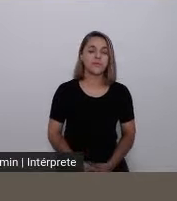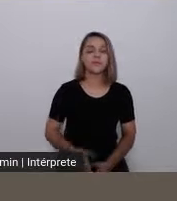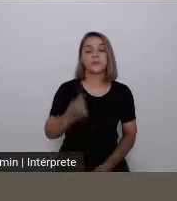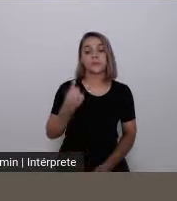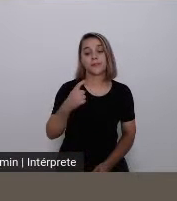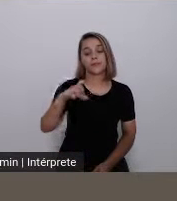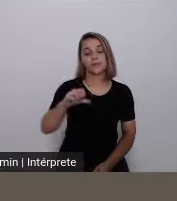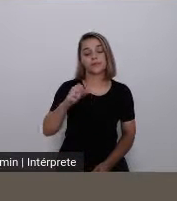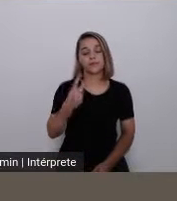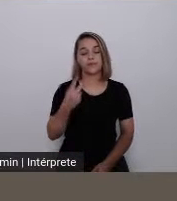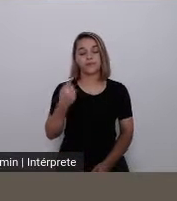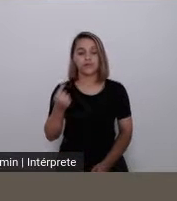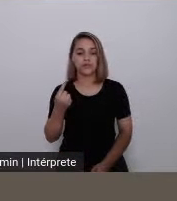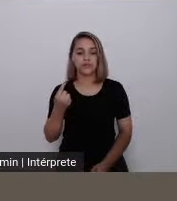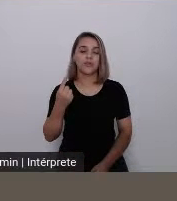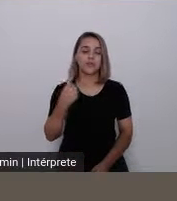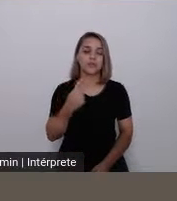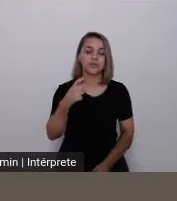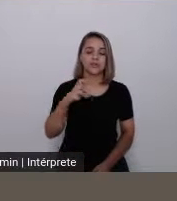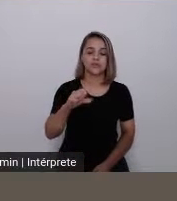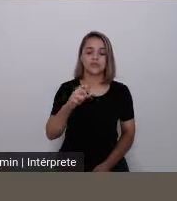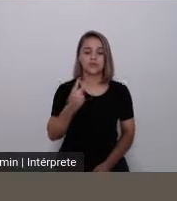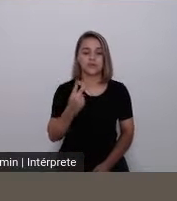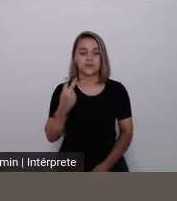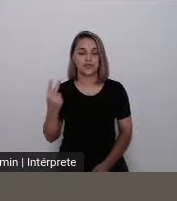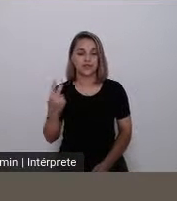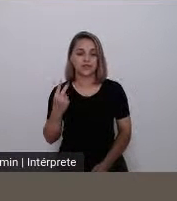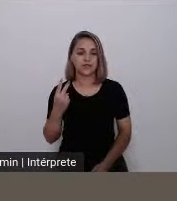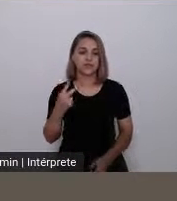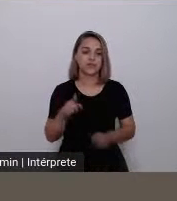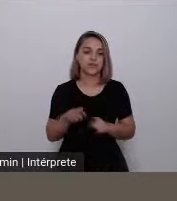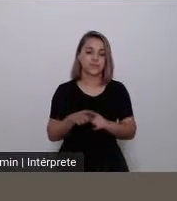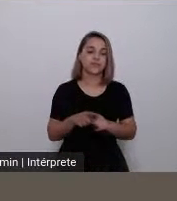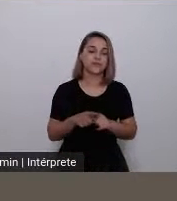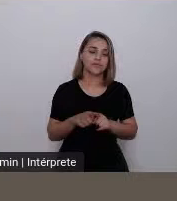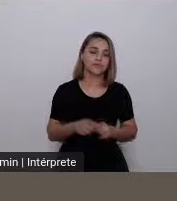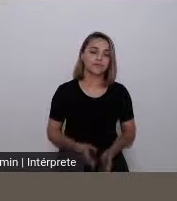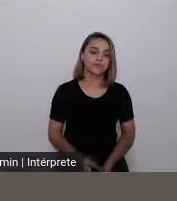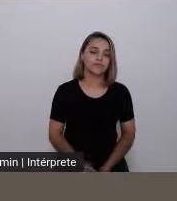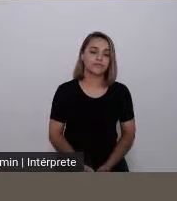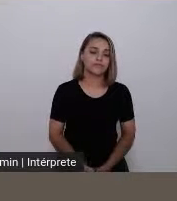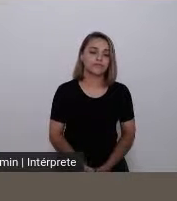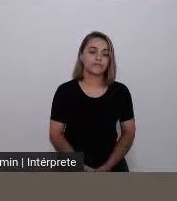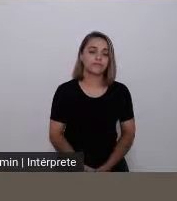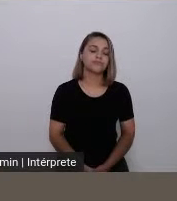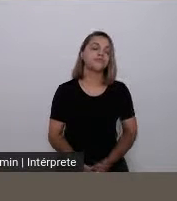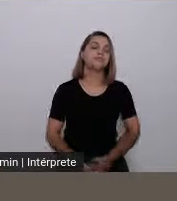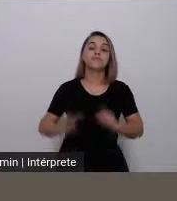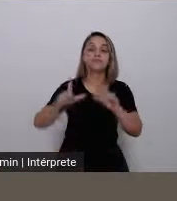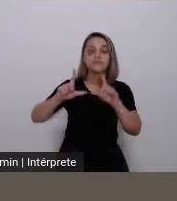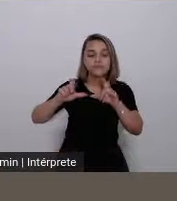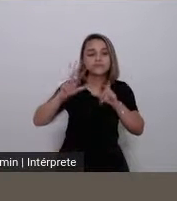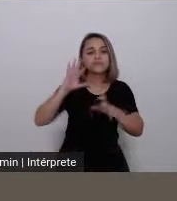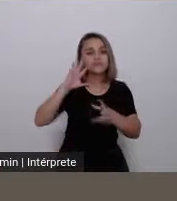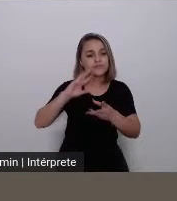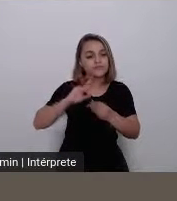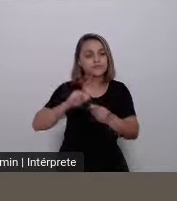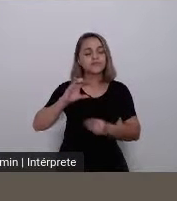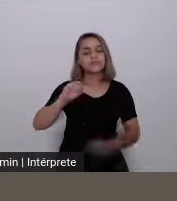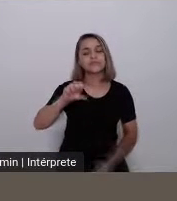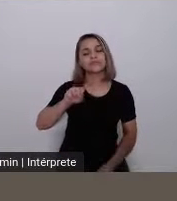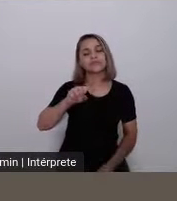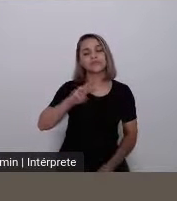1921, 22, já poderiam ser questionados. Né? A fotografia entendida por Oswald aí